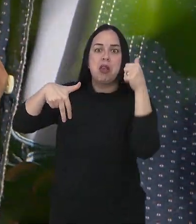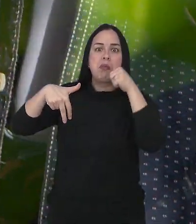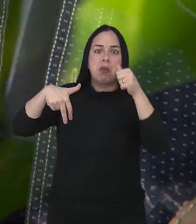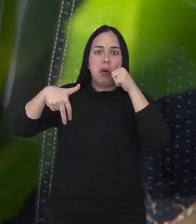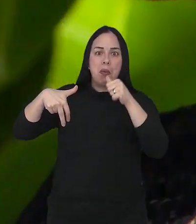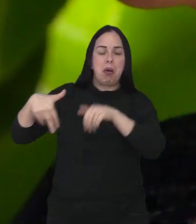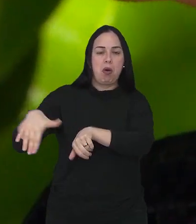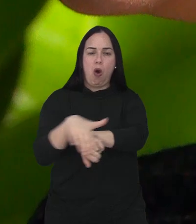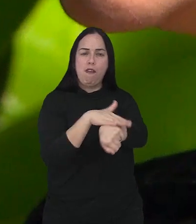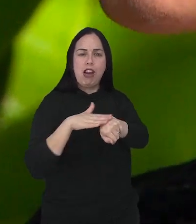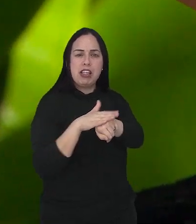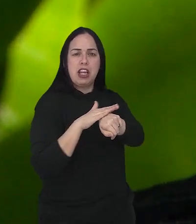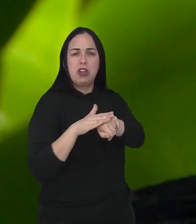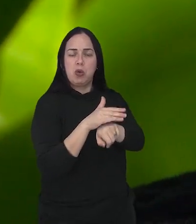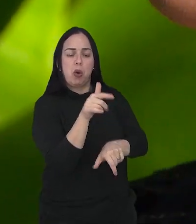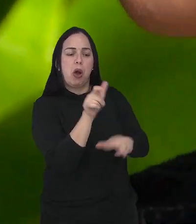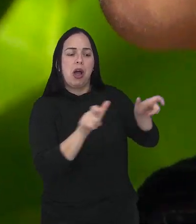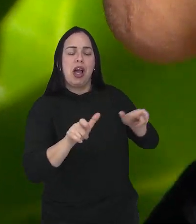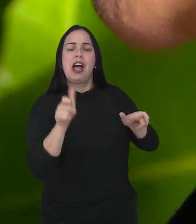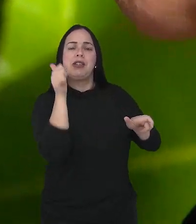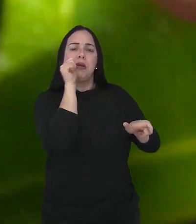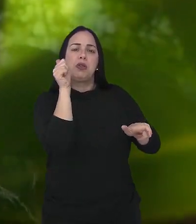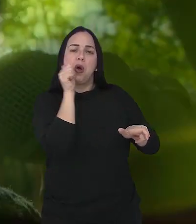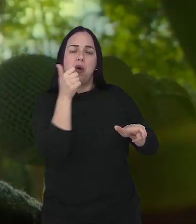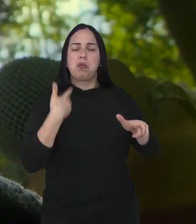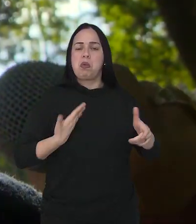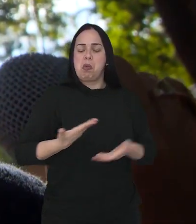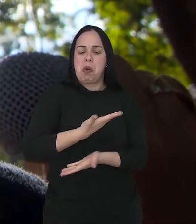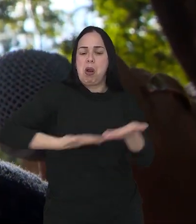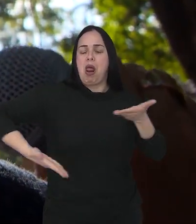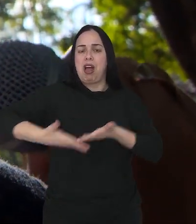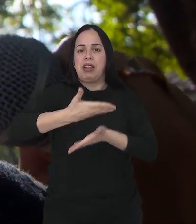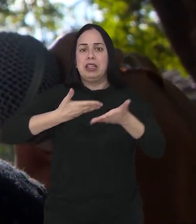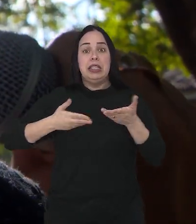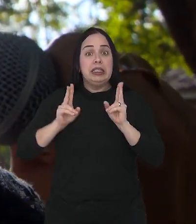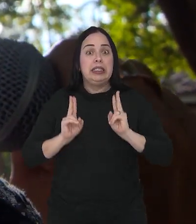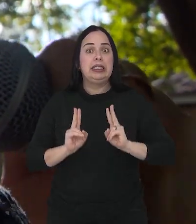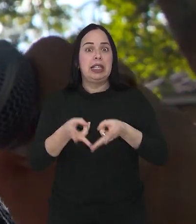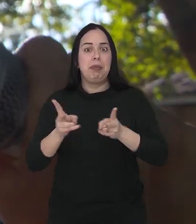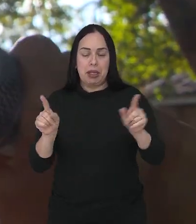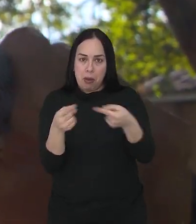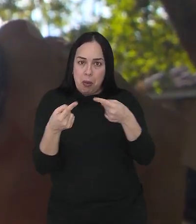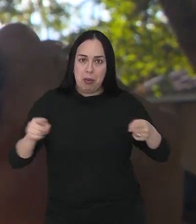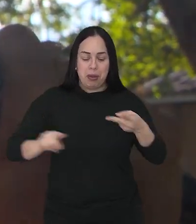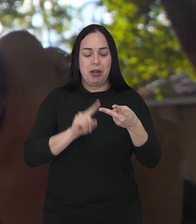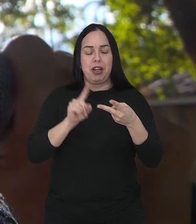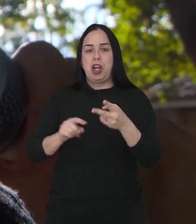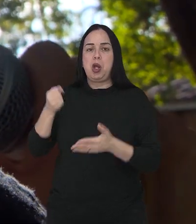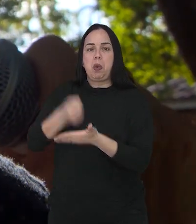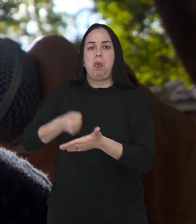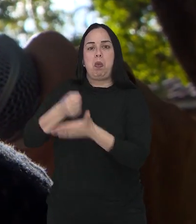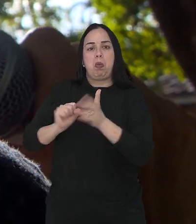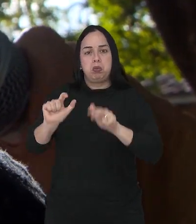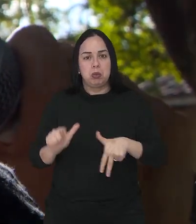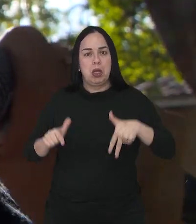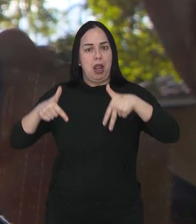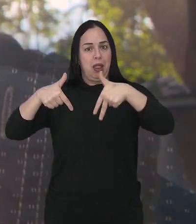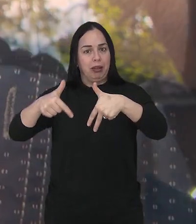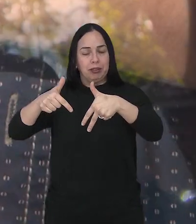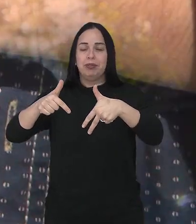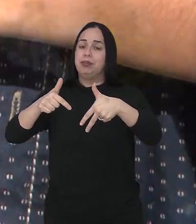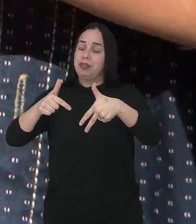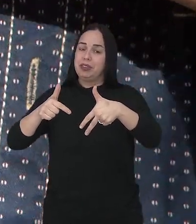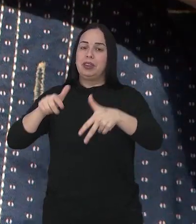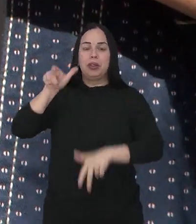As conversas com as parceiras de palco e amigas estão sempre acompanhadas de música e luta pelas causas da